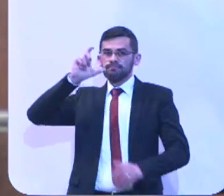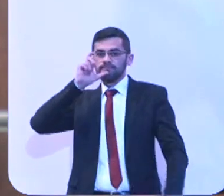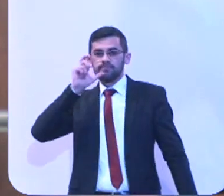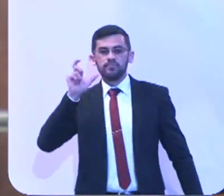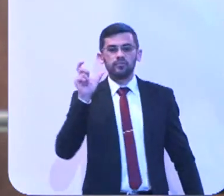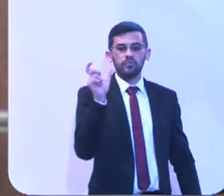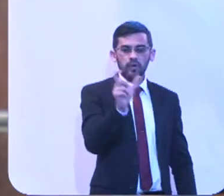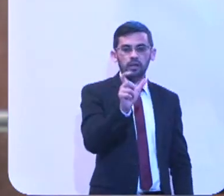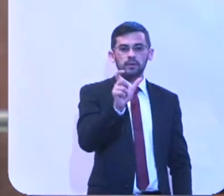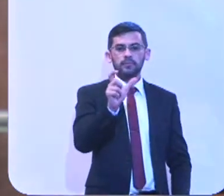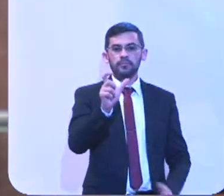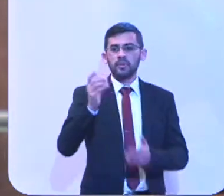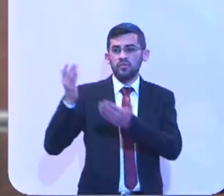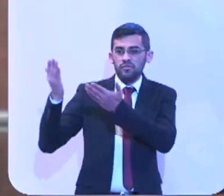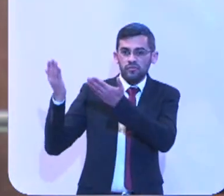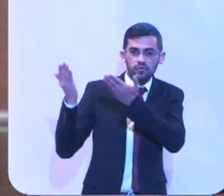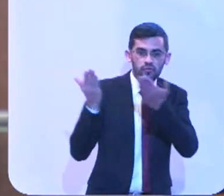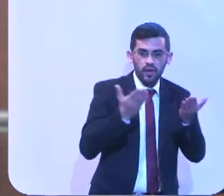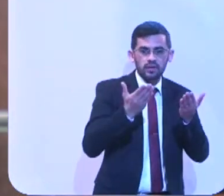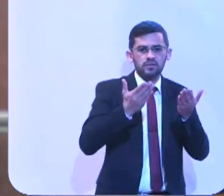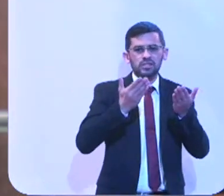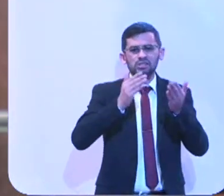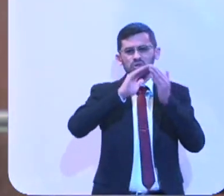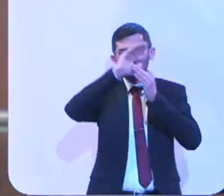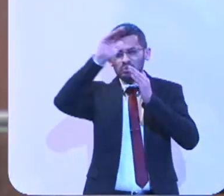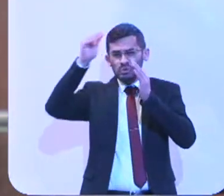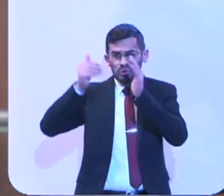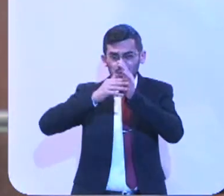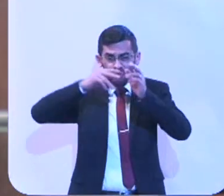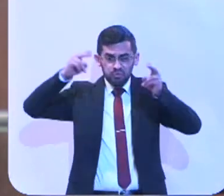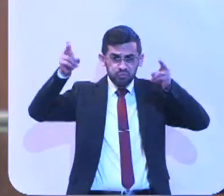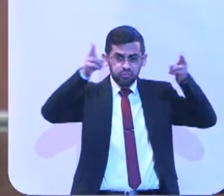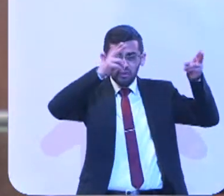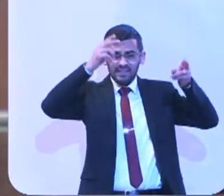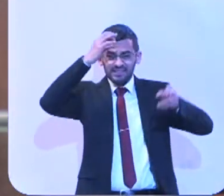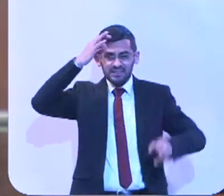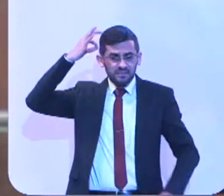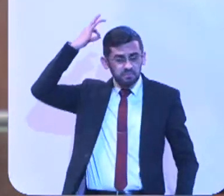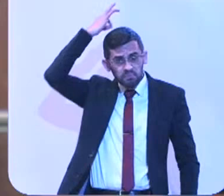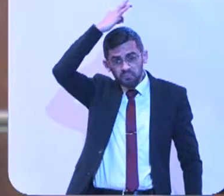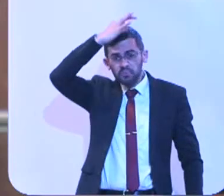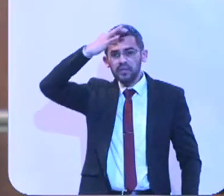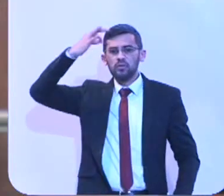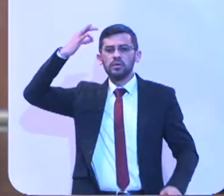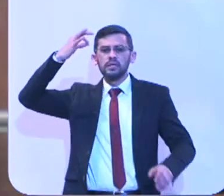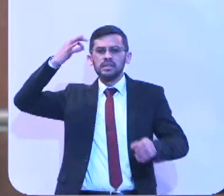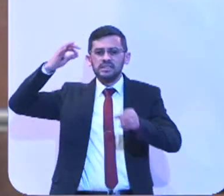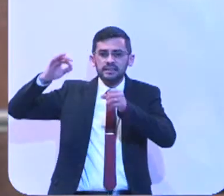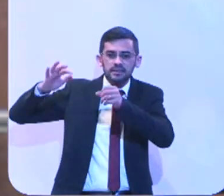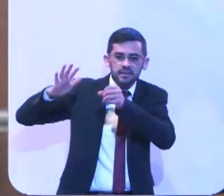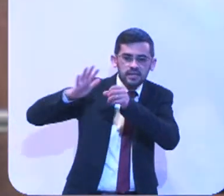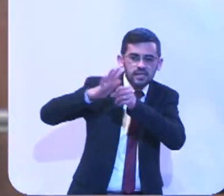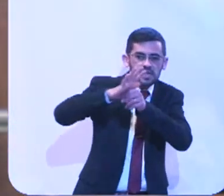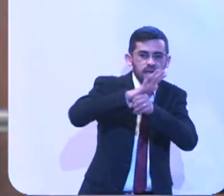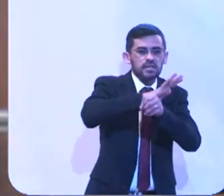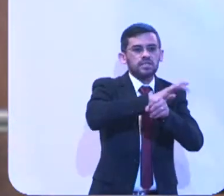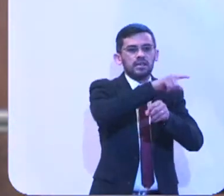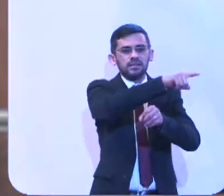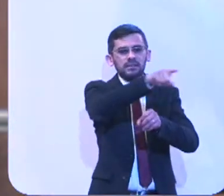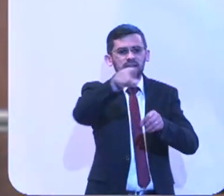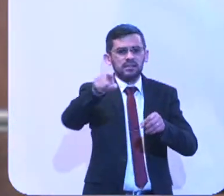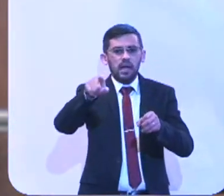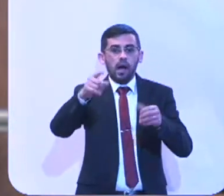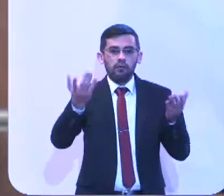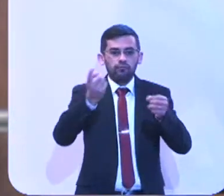Senhor, venha desde os quatro ventos, ó Espírito, e sopre dentro desses